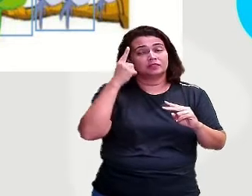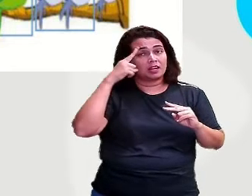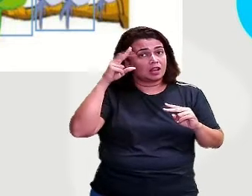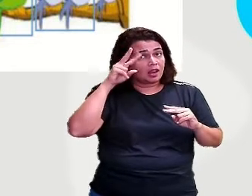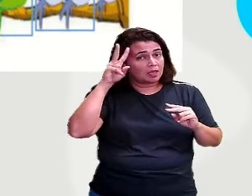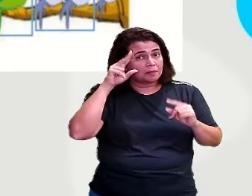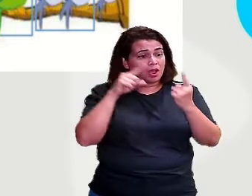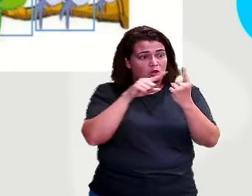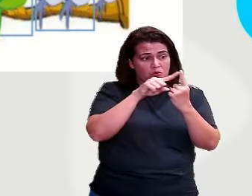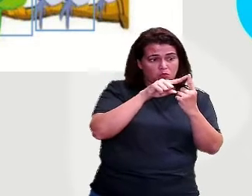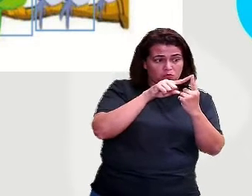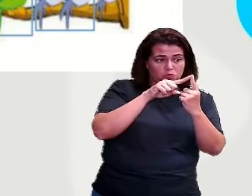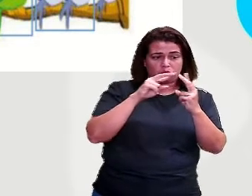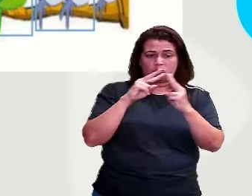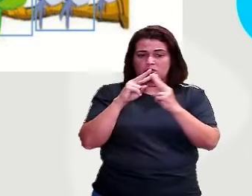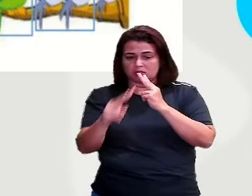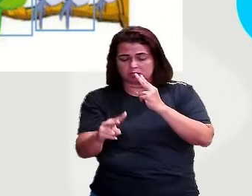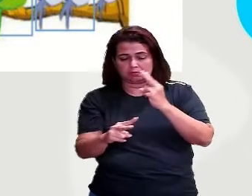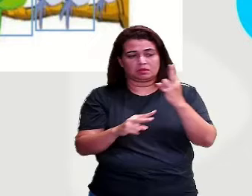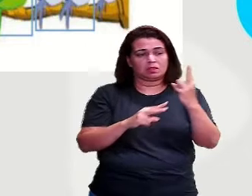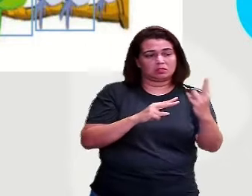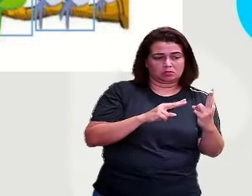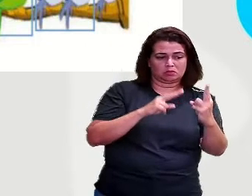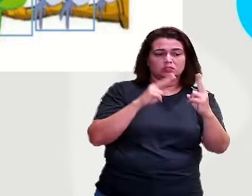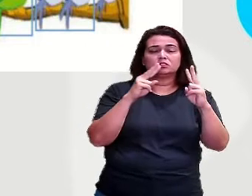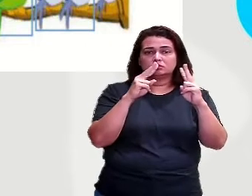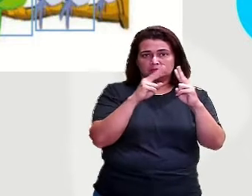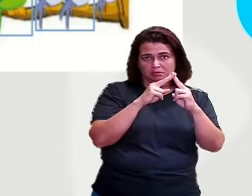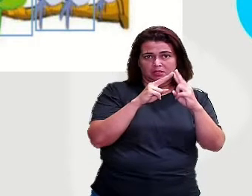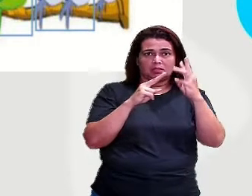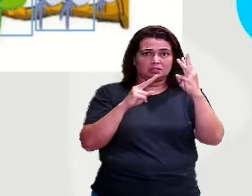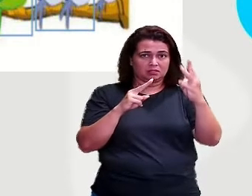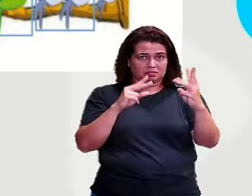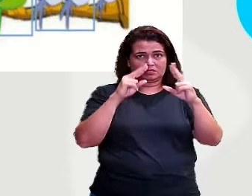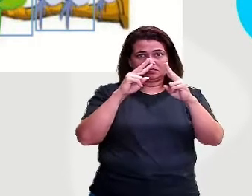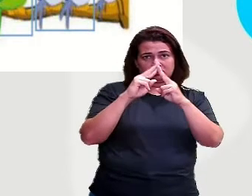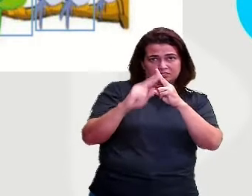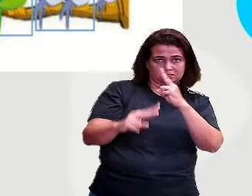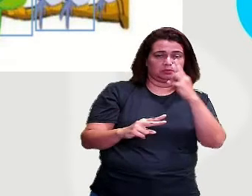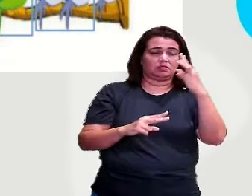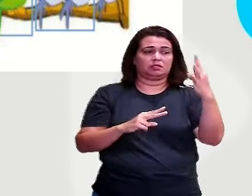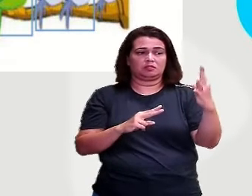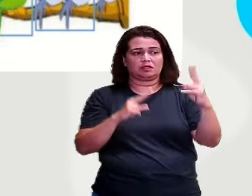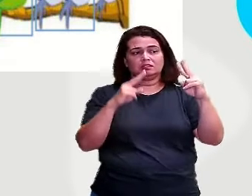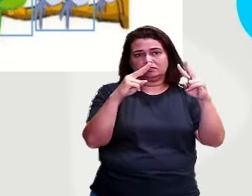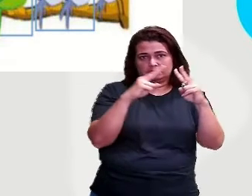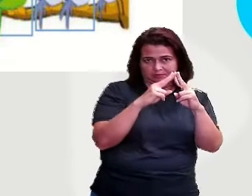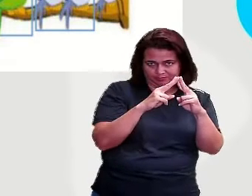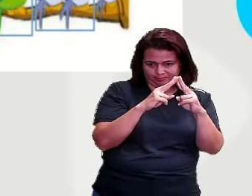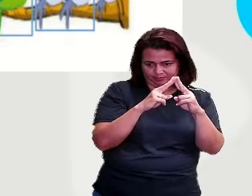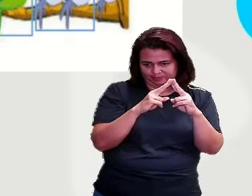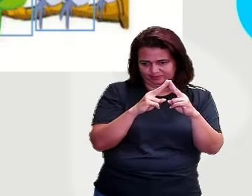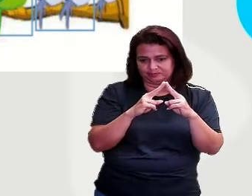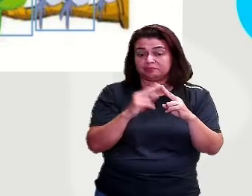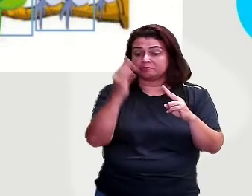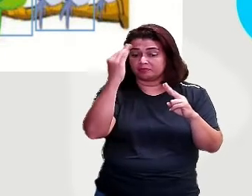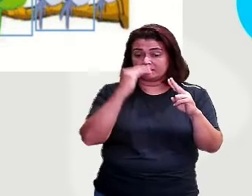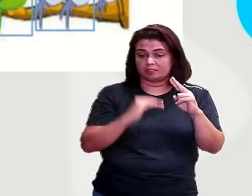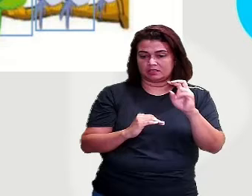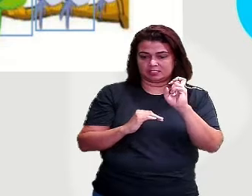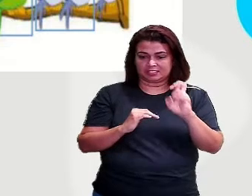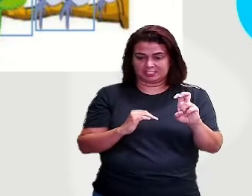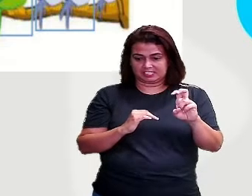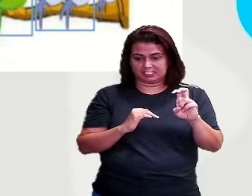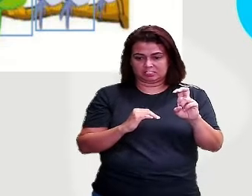ímpar, 4 é par. Vamos para o número 5 lá embaixo. Eu tenho 2 casaizinhos e sobrou